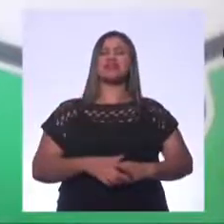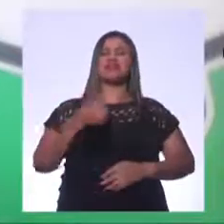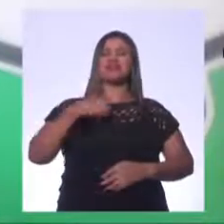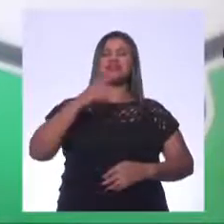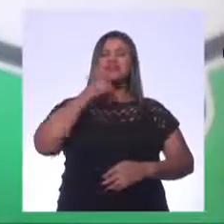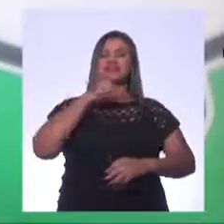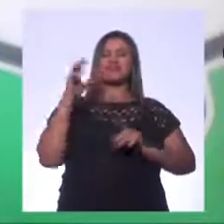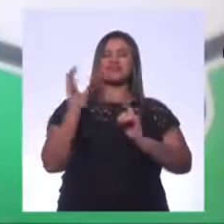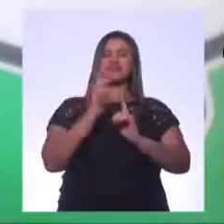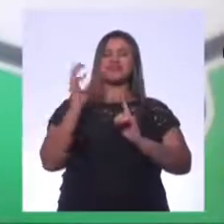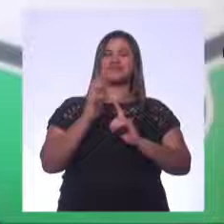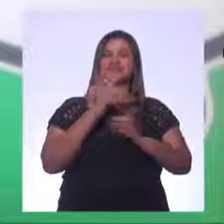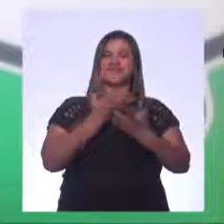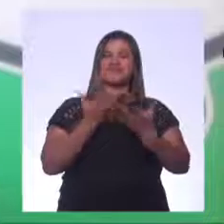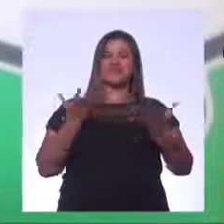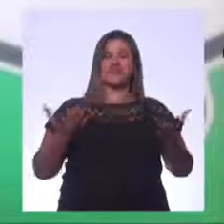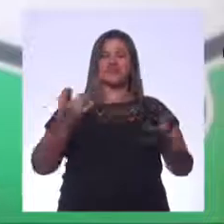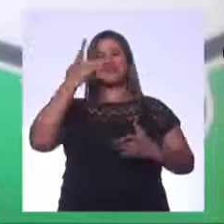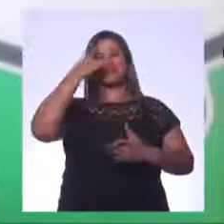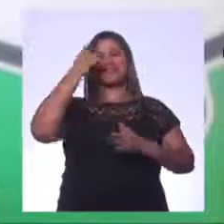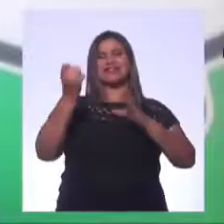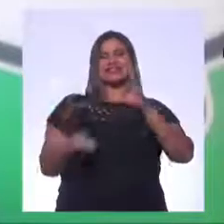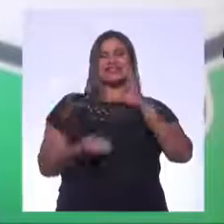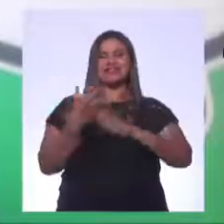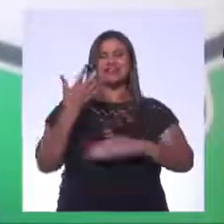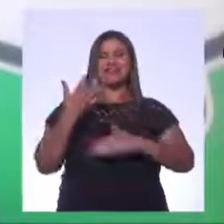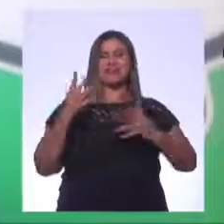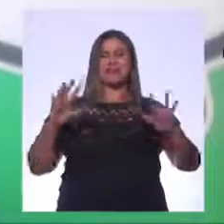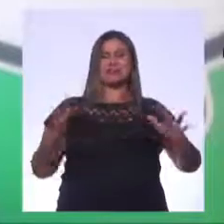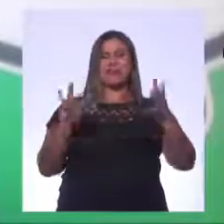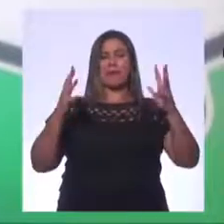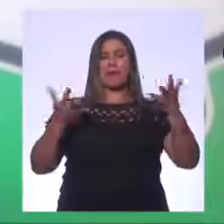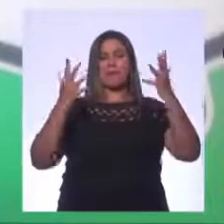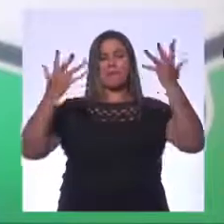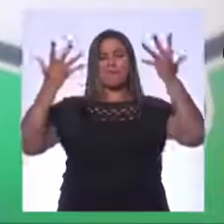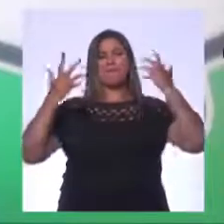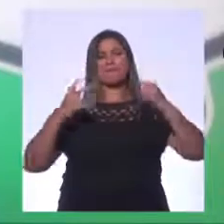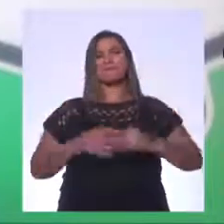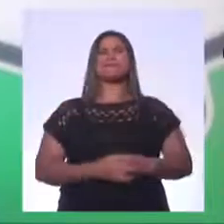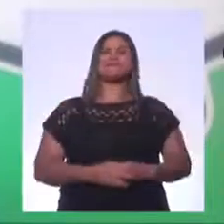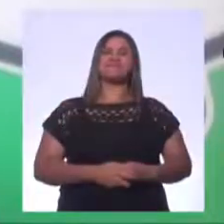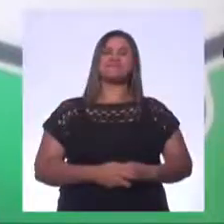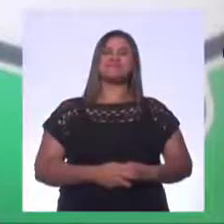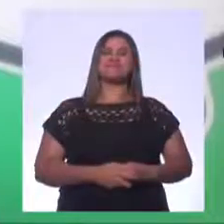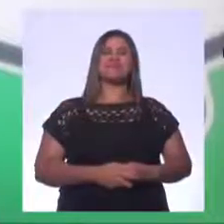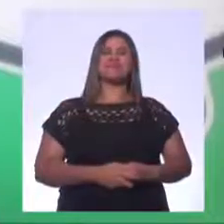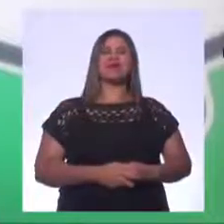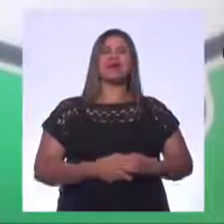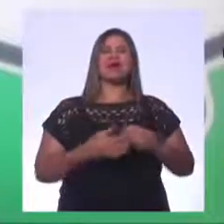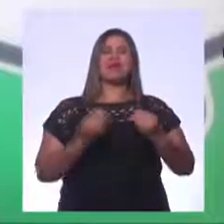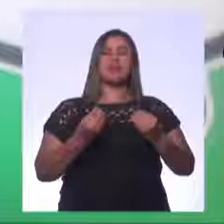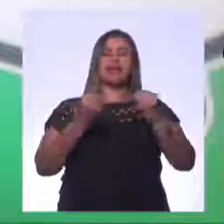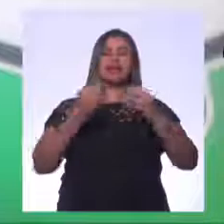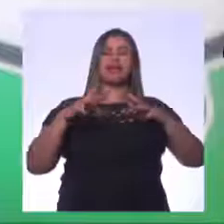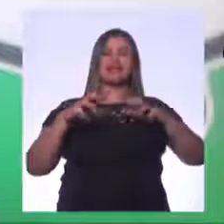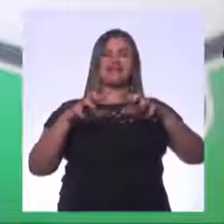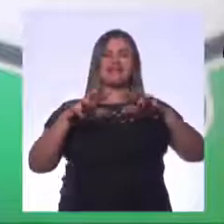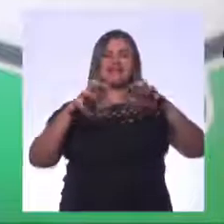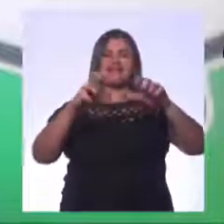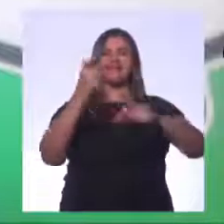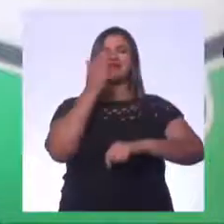vocês de alguma forma na criatividade, estimulando vocês a utilizar o Mão na